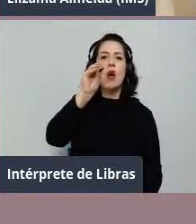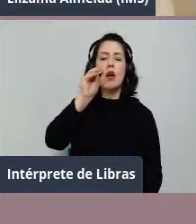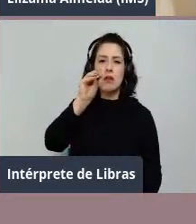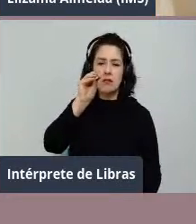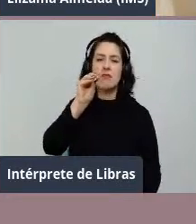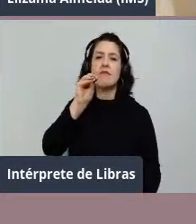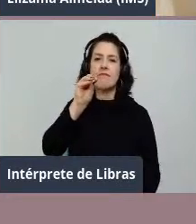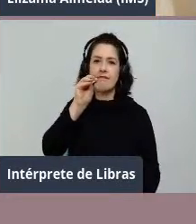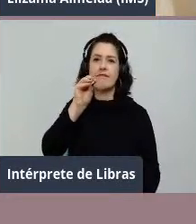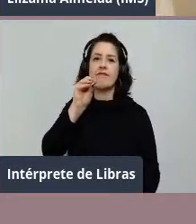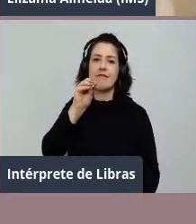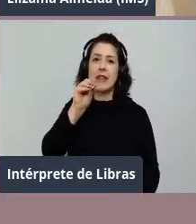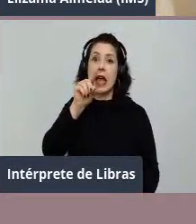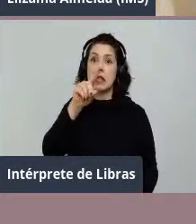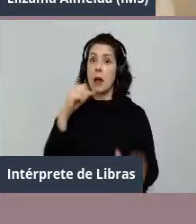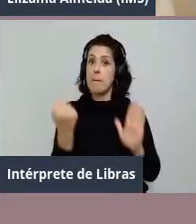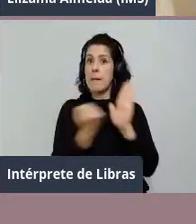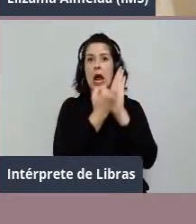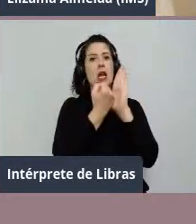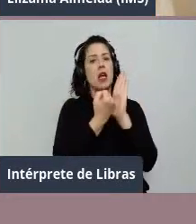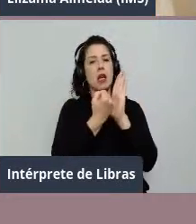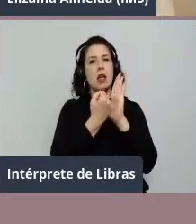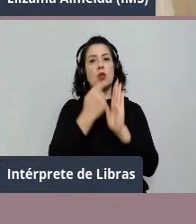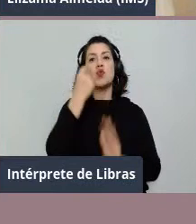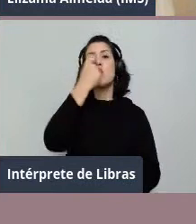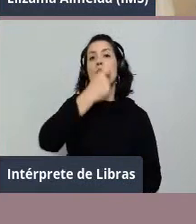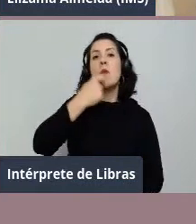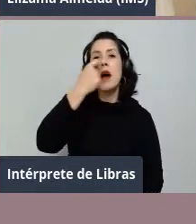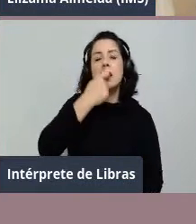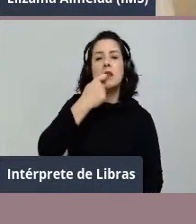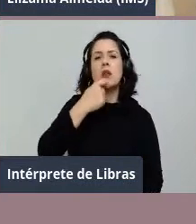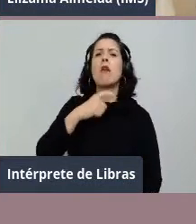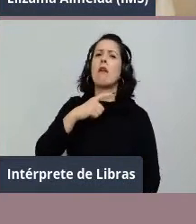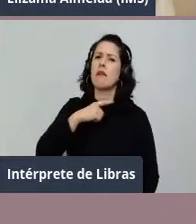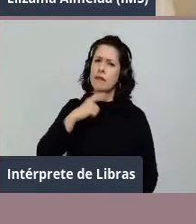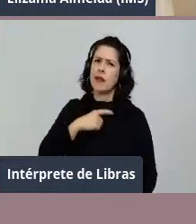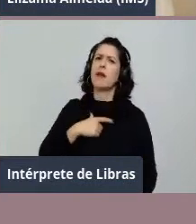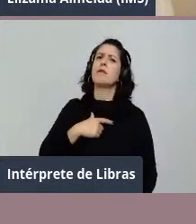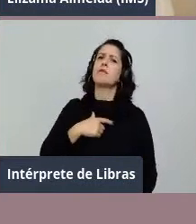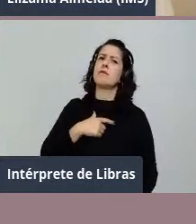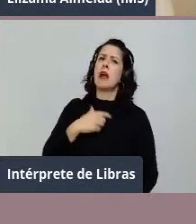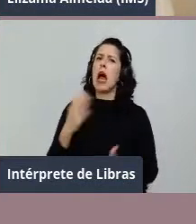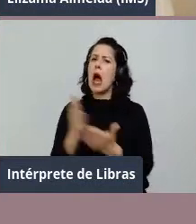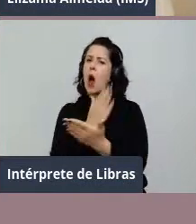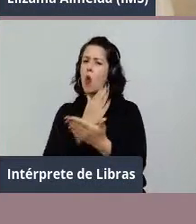Essa boca, essa marca de batom, ela se repete em alguns dos manuscritos,